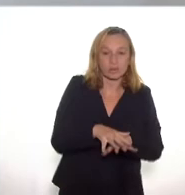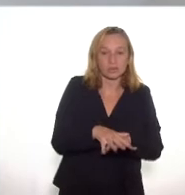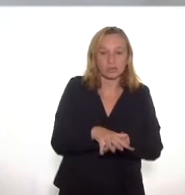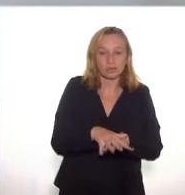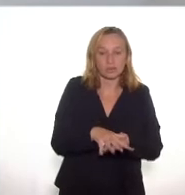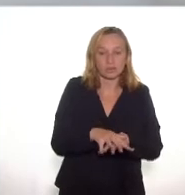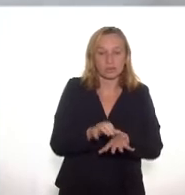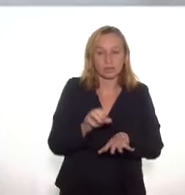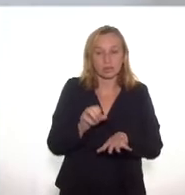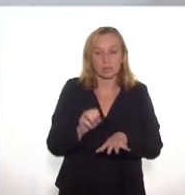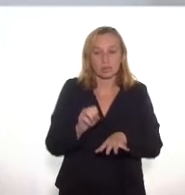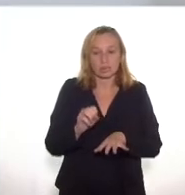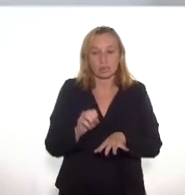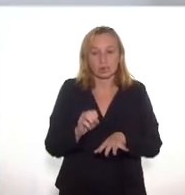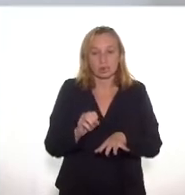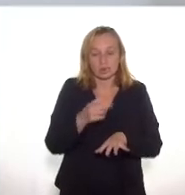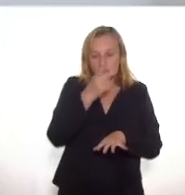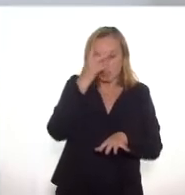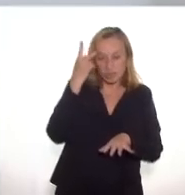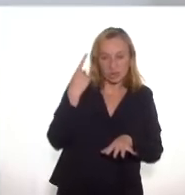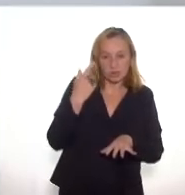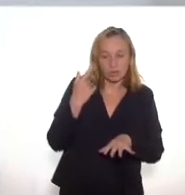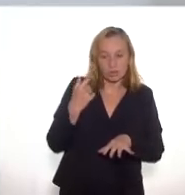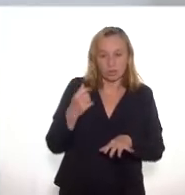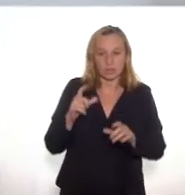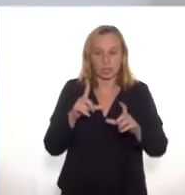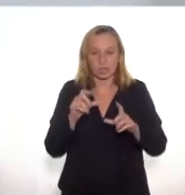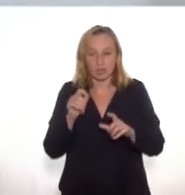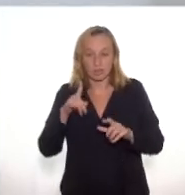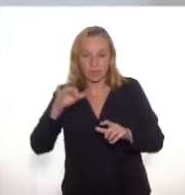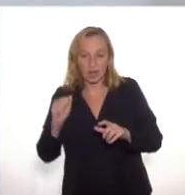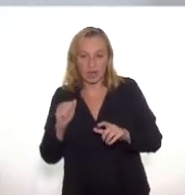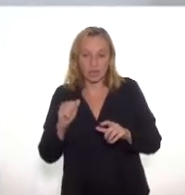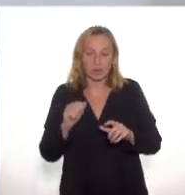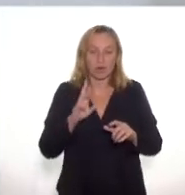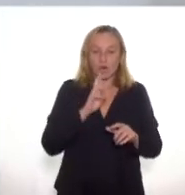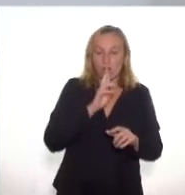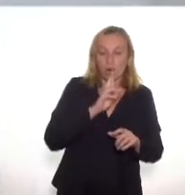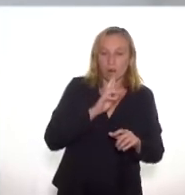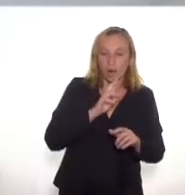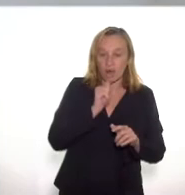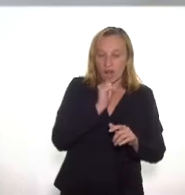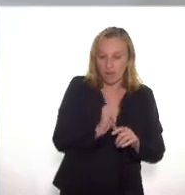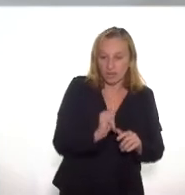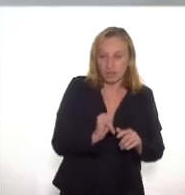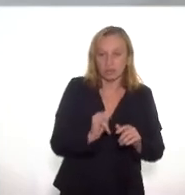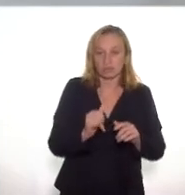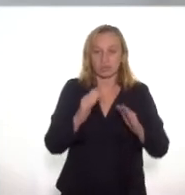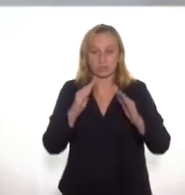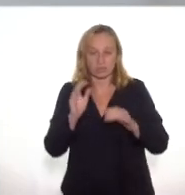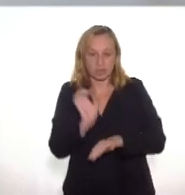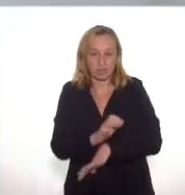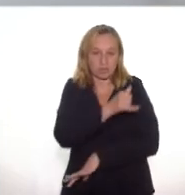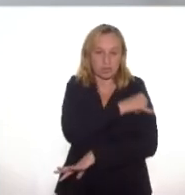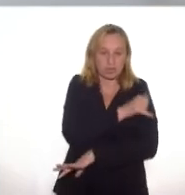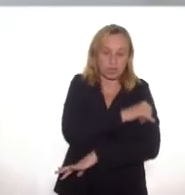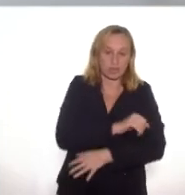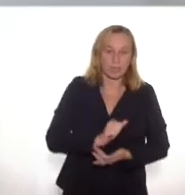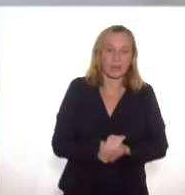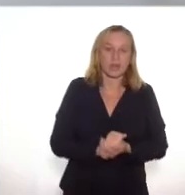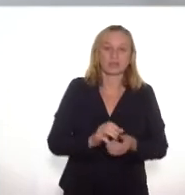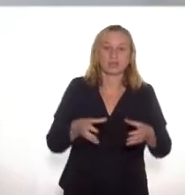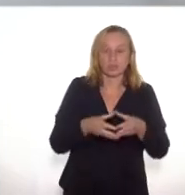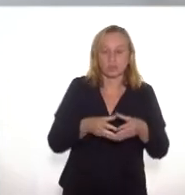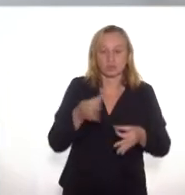símbolo nacional da pessoa ostomizado nas placas ou avisos de atendimentos prioritários no âmbito do Estado do Rio de Janeiro, pendendo de pareceres das comissões de